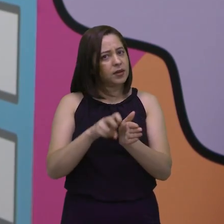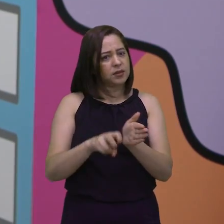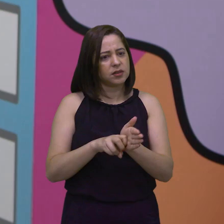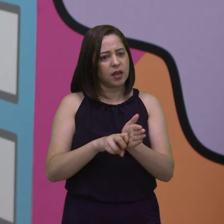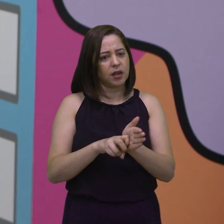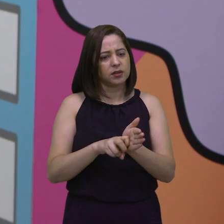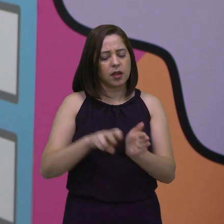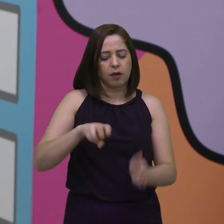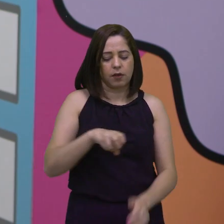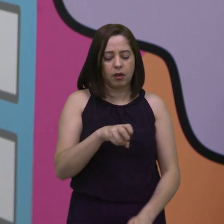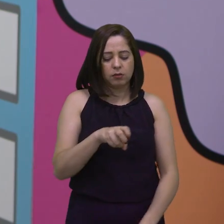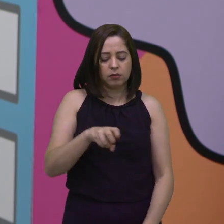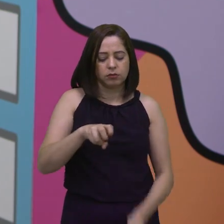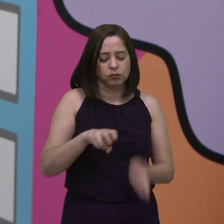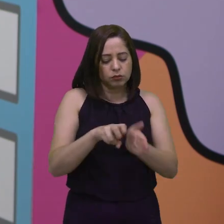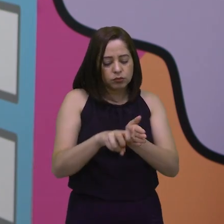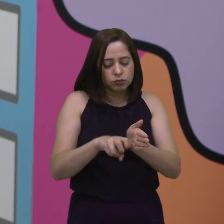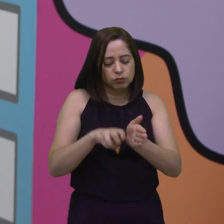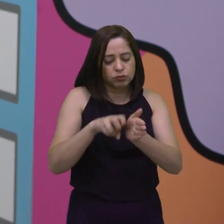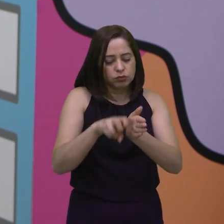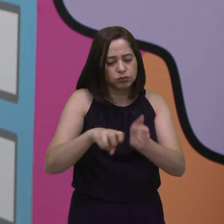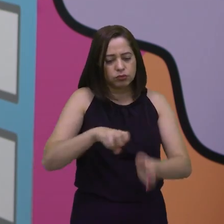cadeirante, não consegue